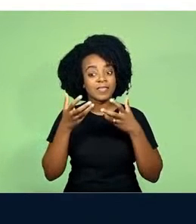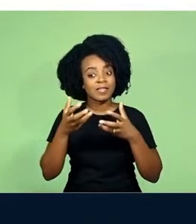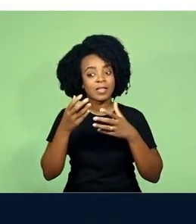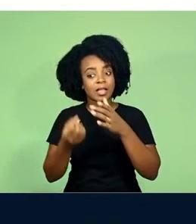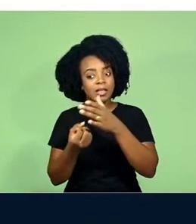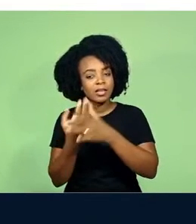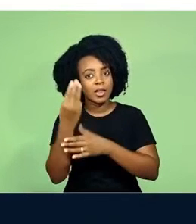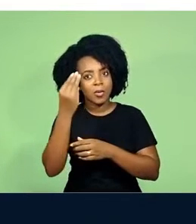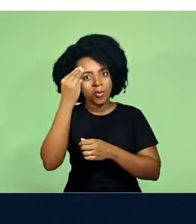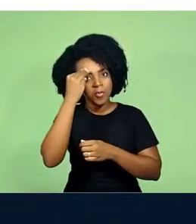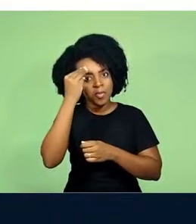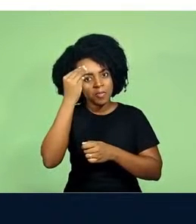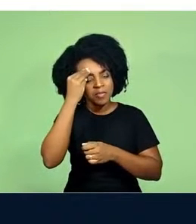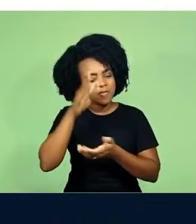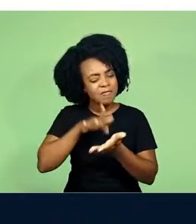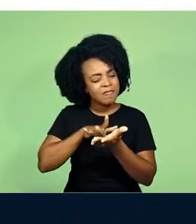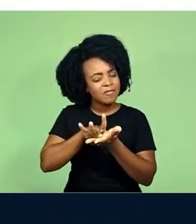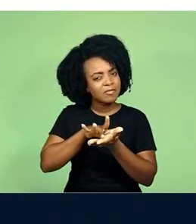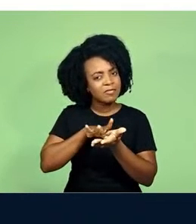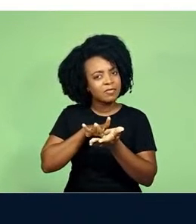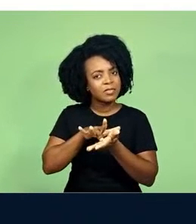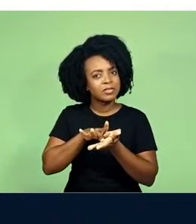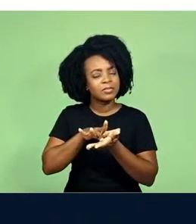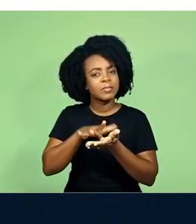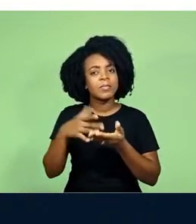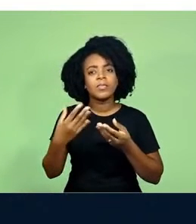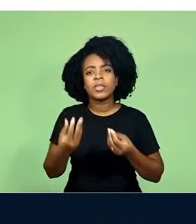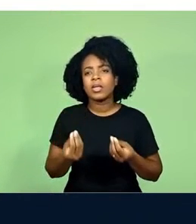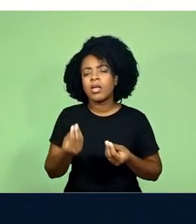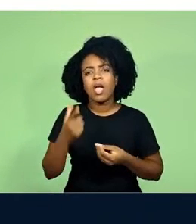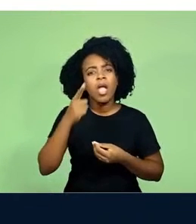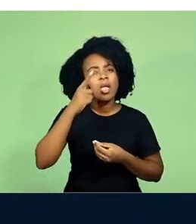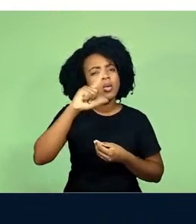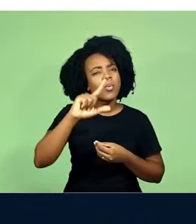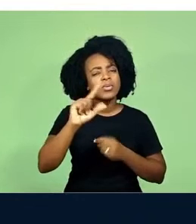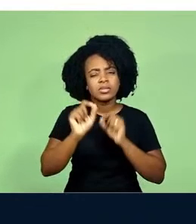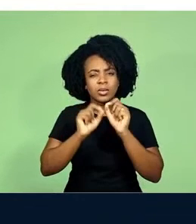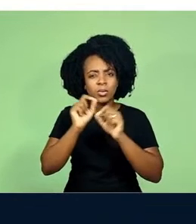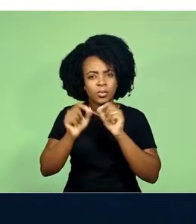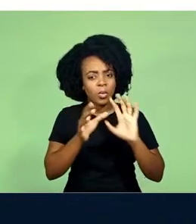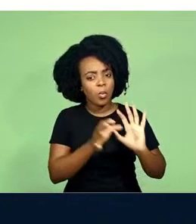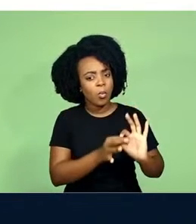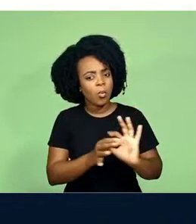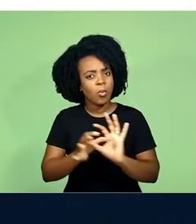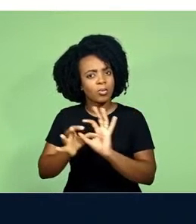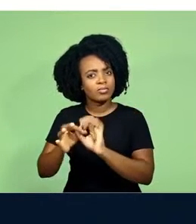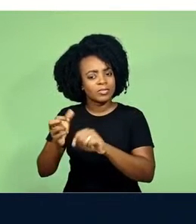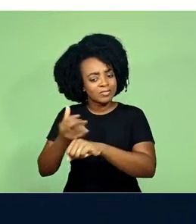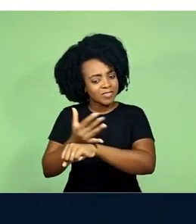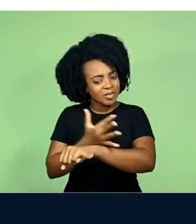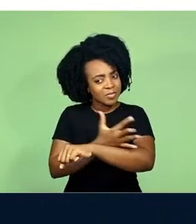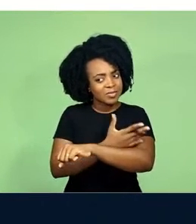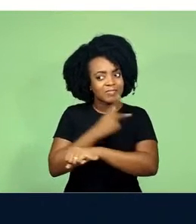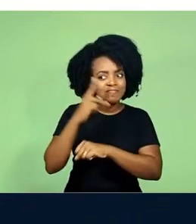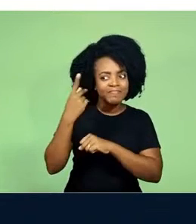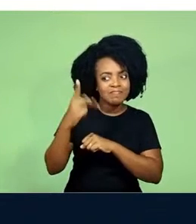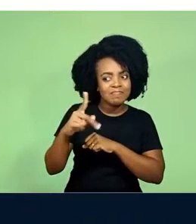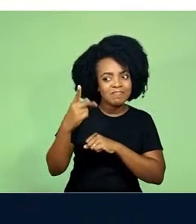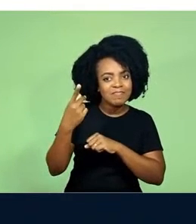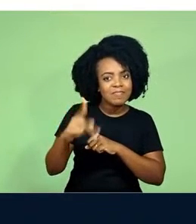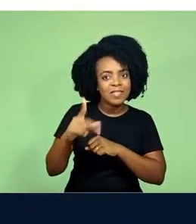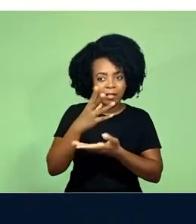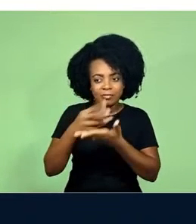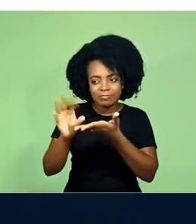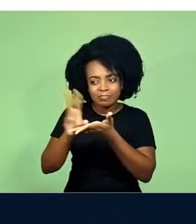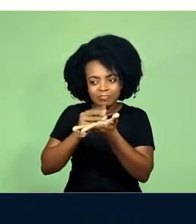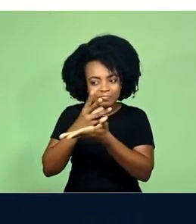uma memória artificial é uma forma de dar um contexto para as emoções dos replicantes e